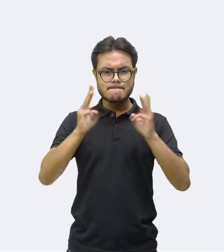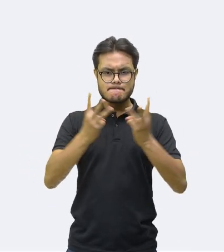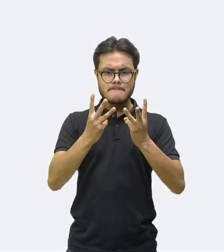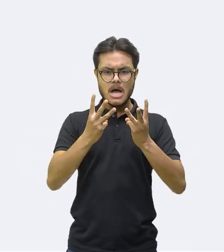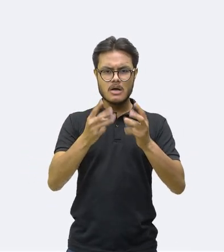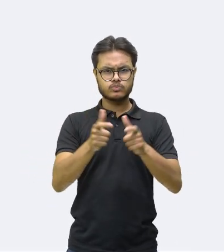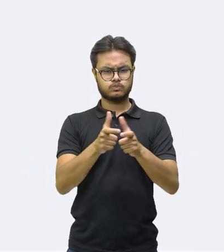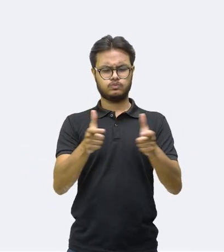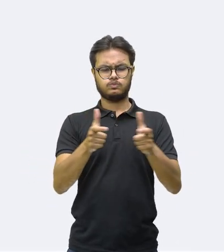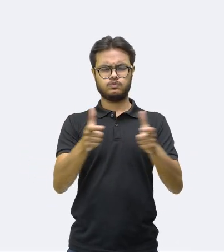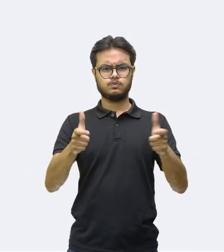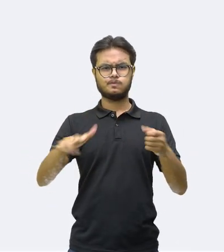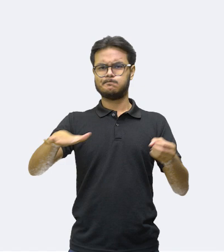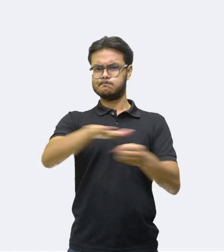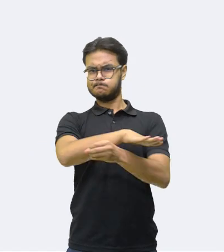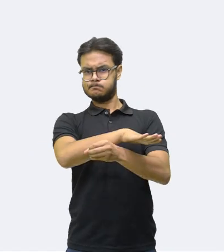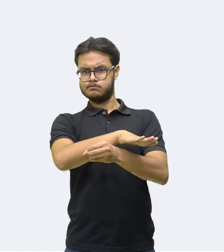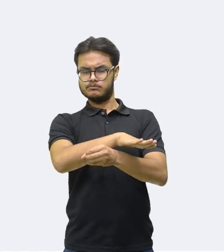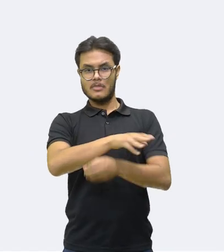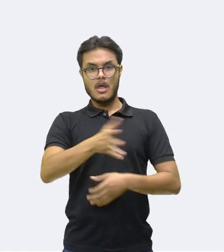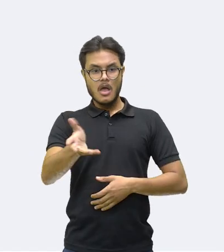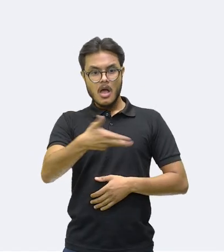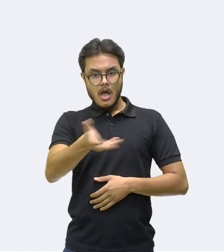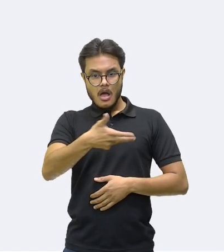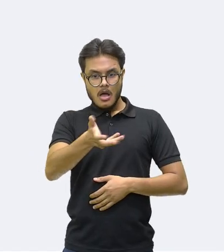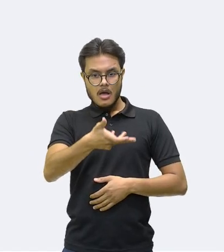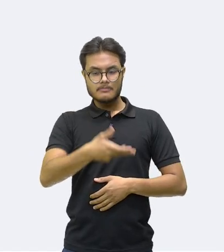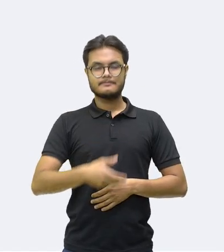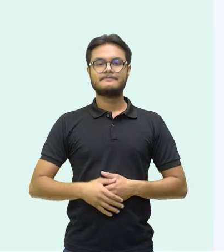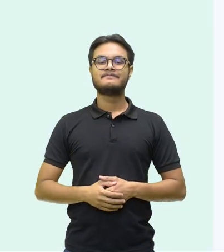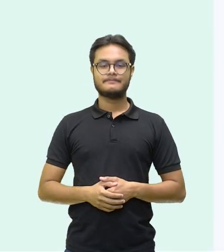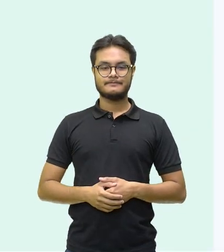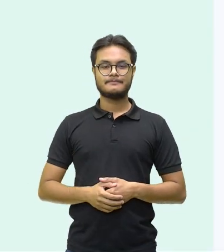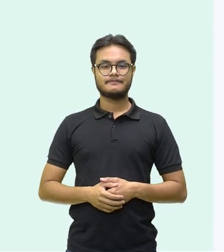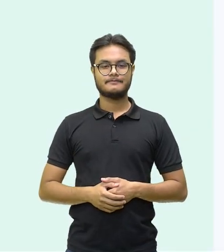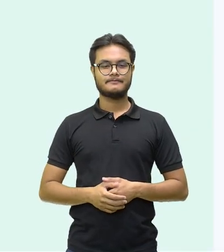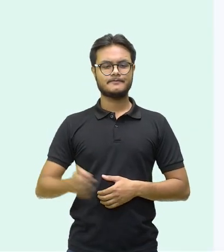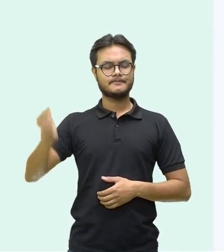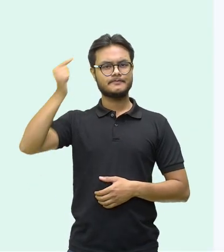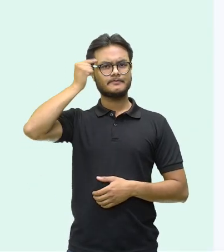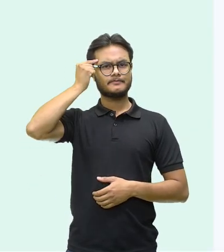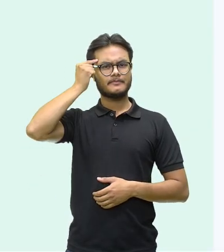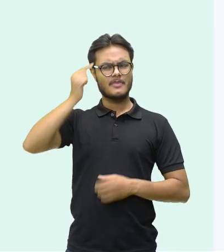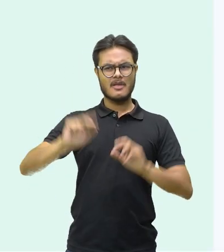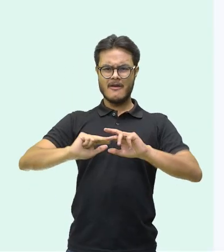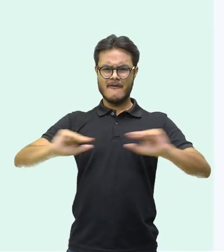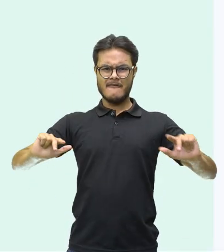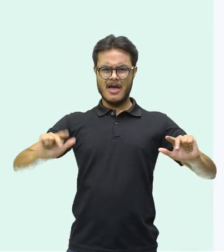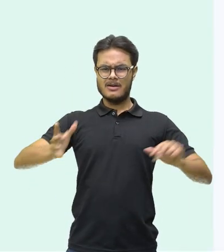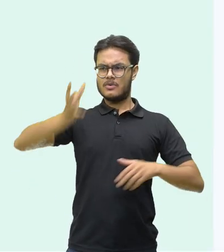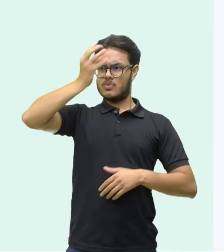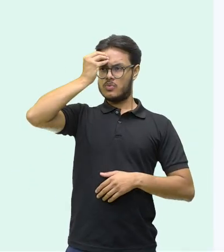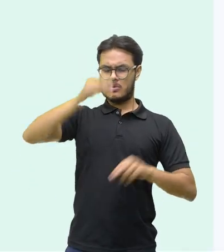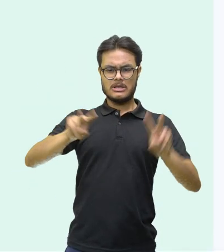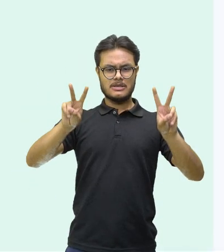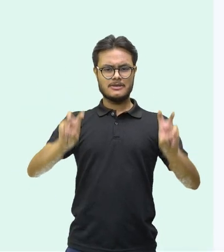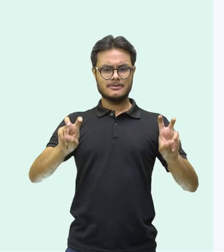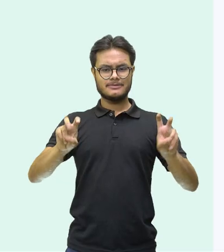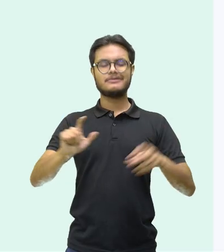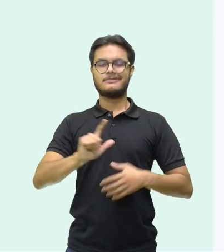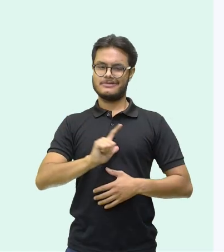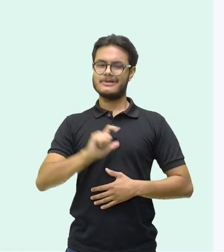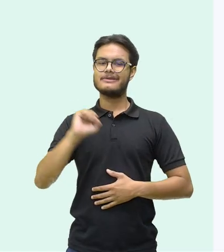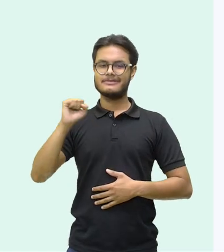denso for o meio, maior vai ser a velocidade com que o som vai se propagar. Aí você pensa, nossa, é muita coisa para ver, professor. Ainda tem